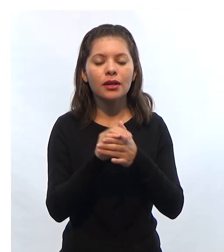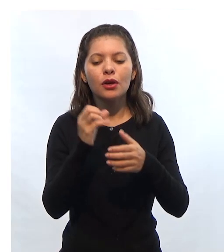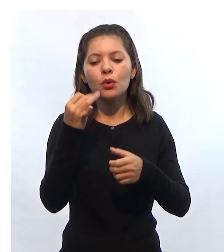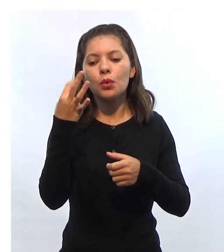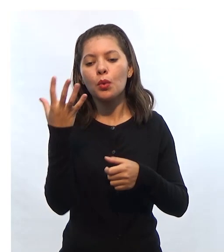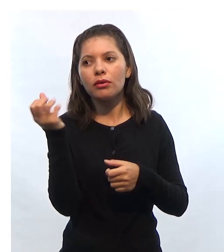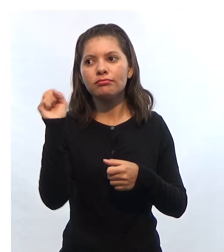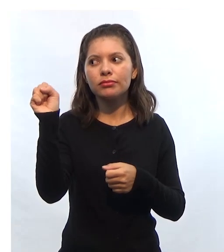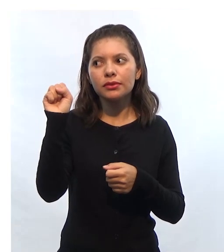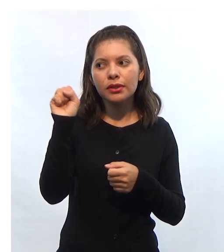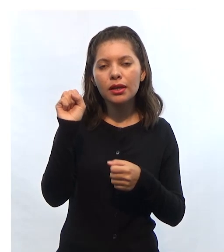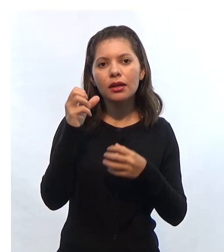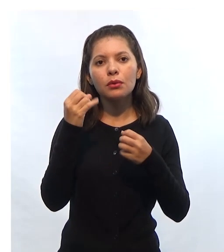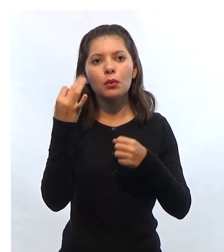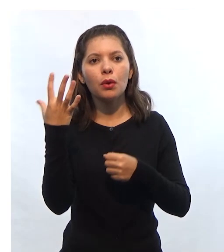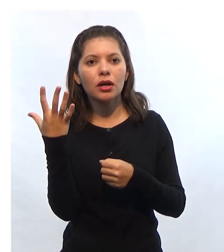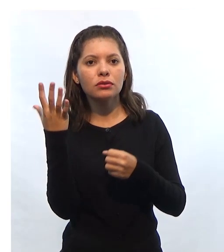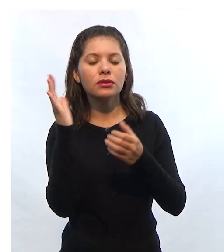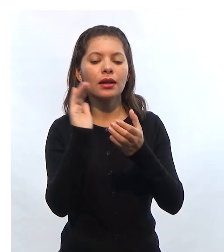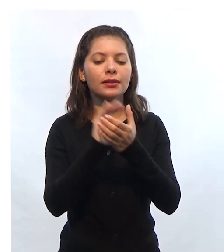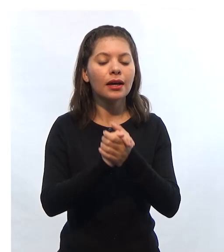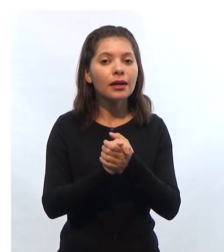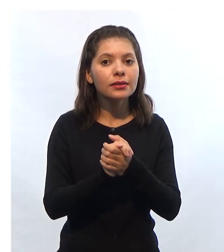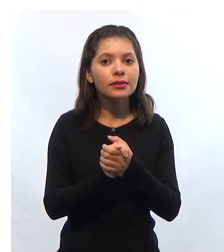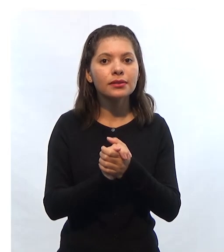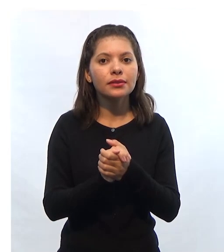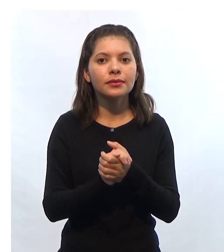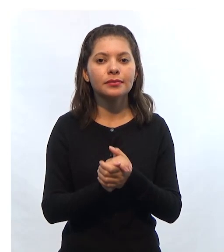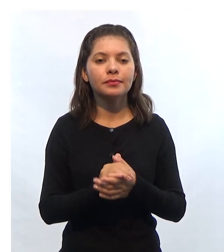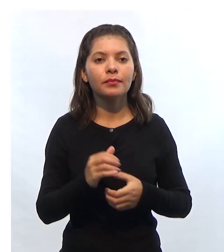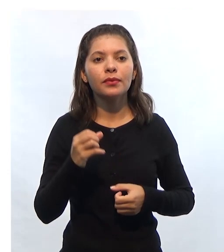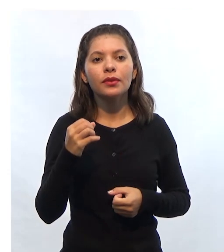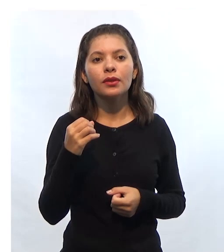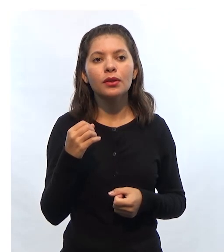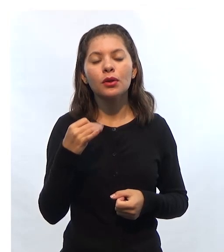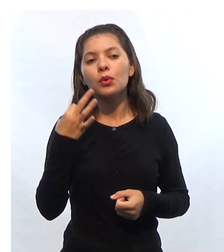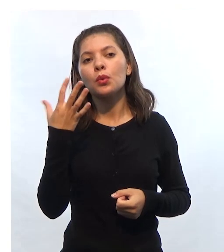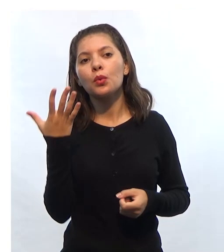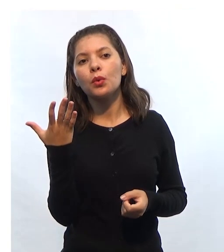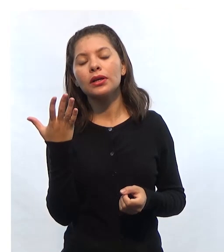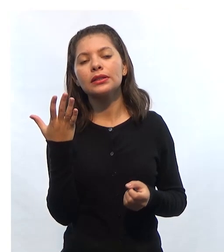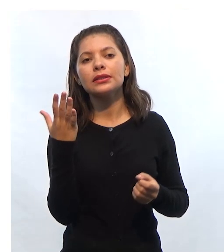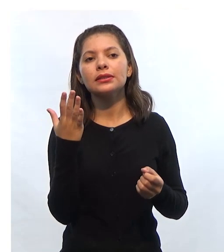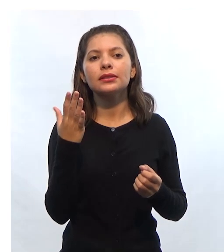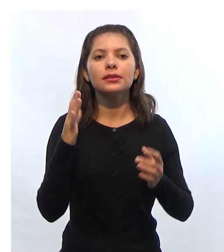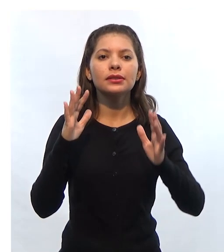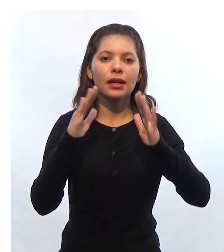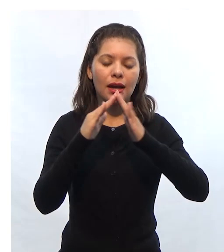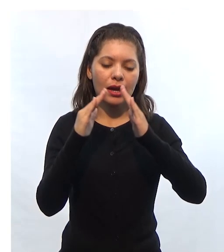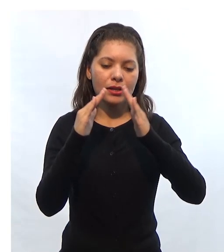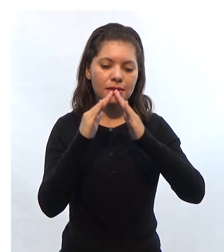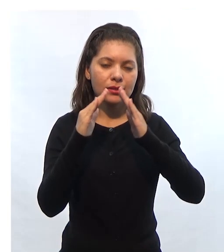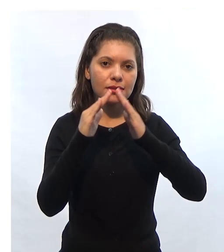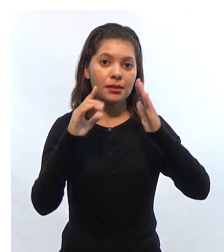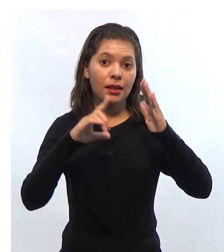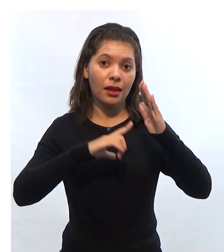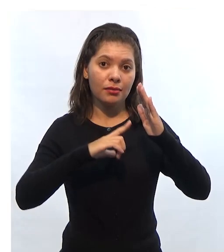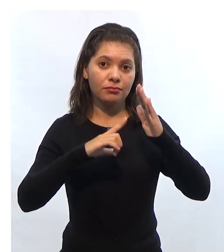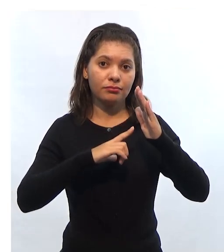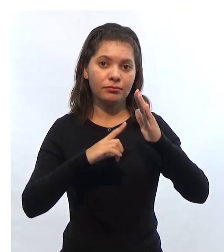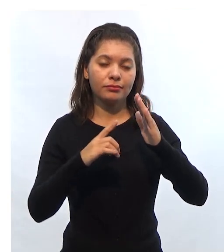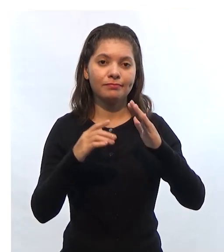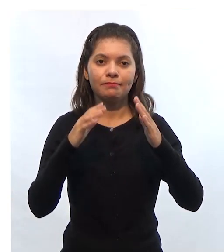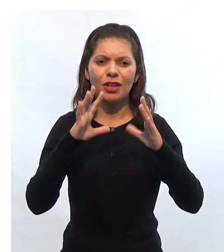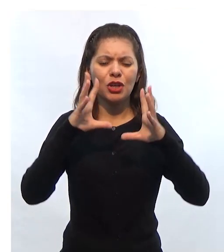casadas, né? Quantos são solteiros, quantos são casados, quantas unidades domiciliares, ou seja, quantas habitações tem numa